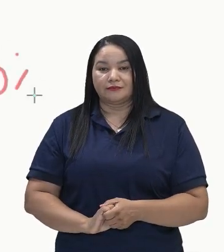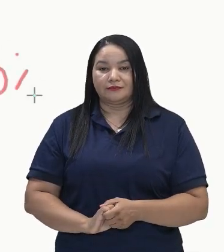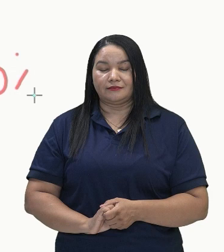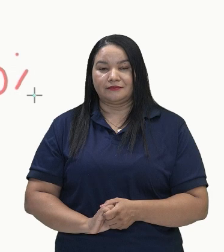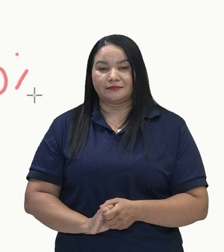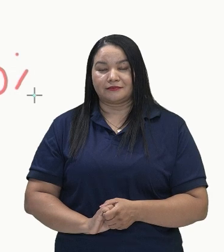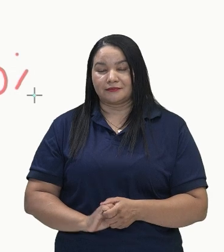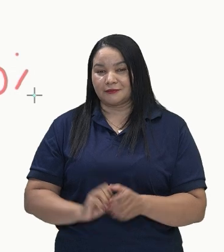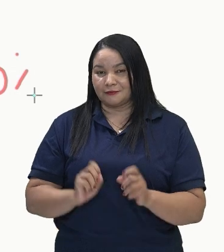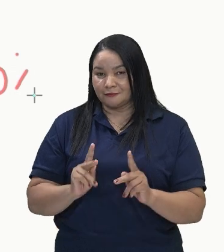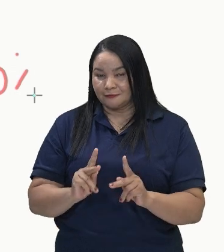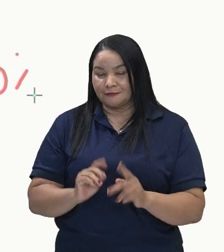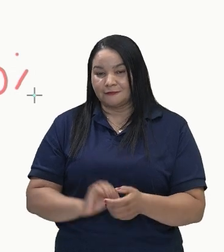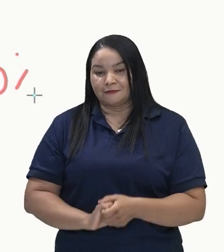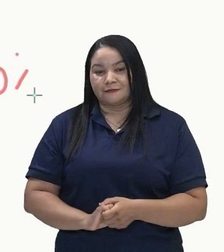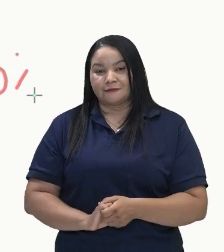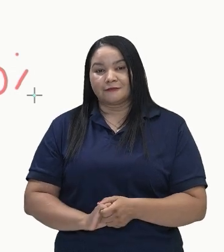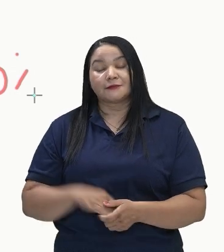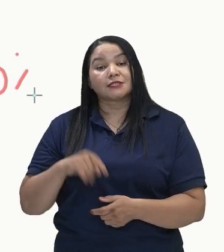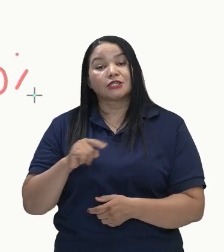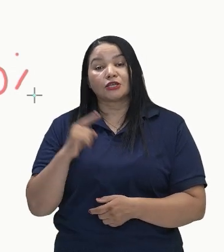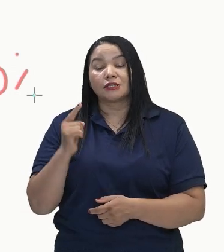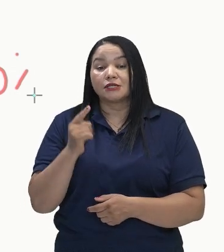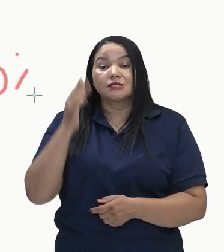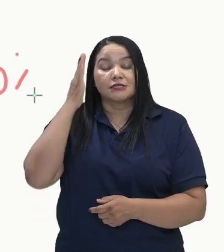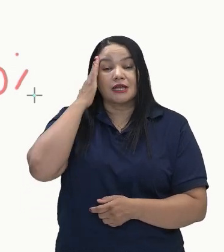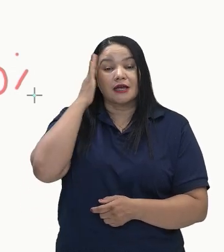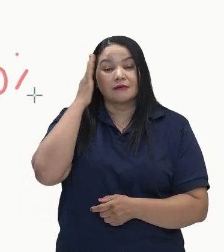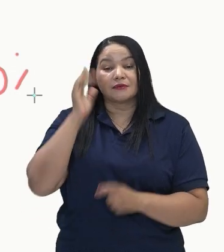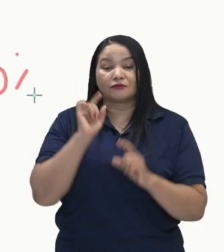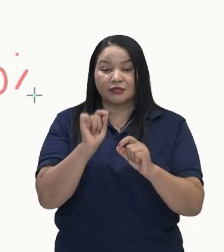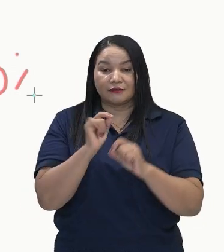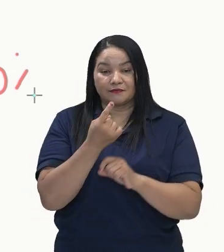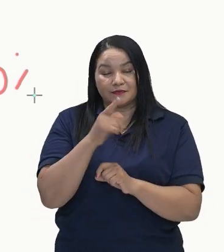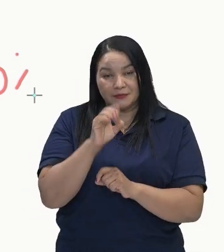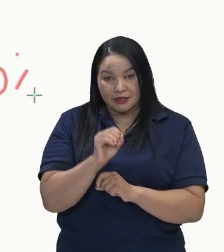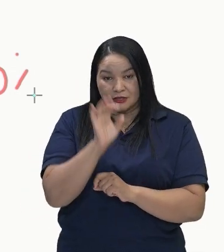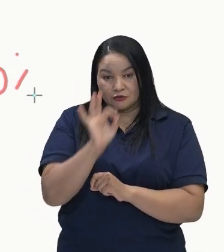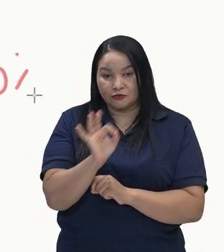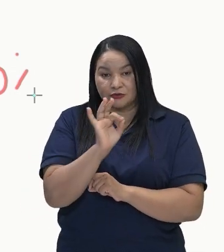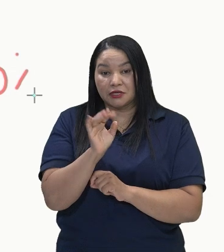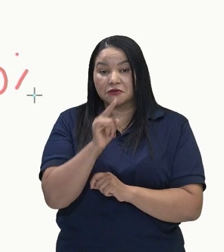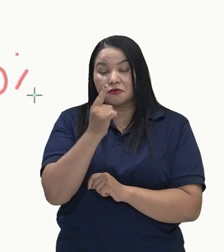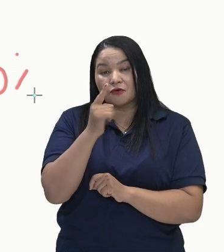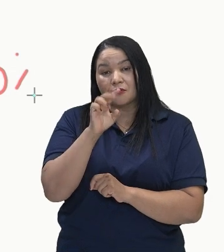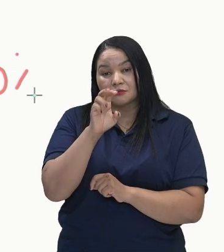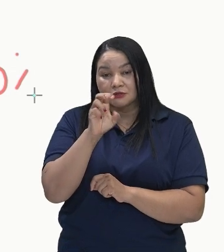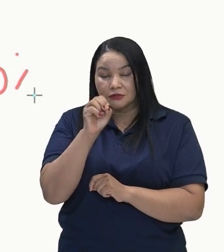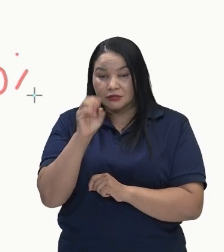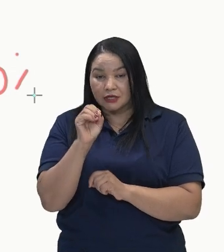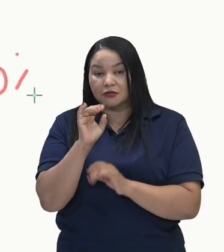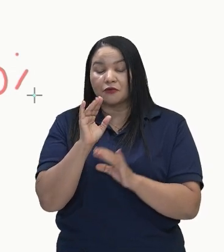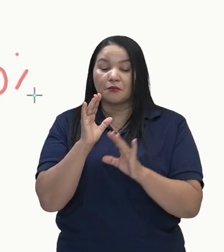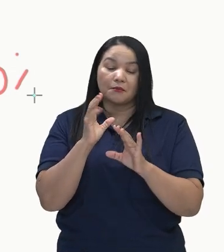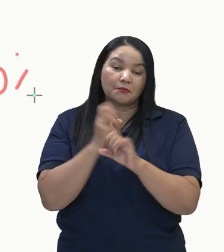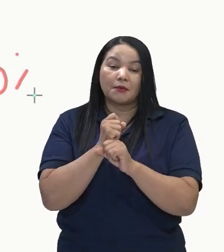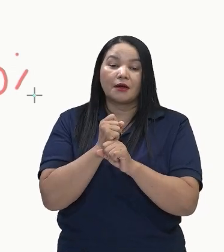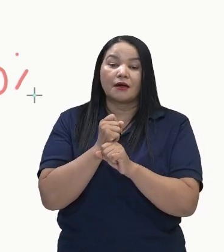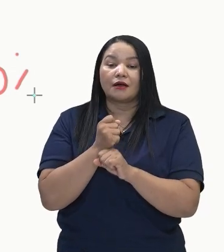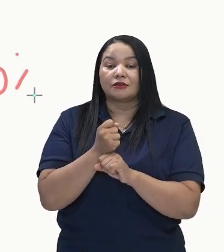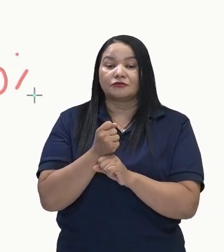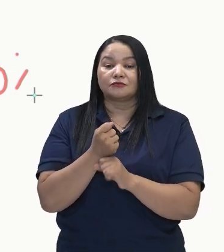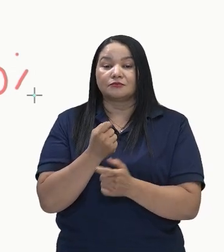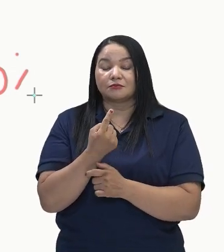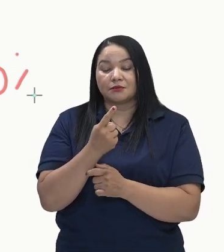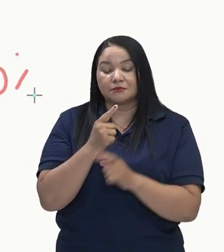Tudo bem? Aí, alunos, já sabemos que 10% equivale a 1.500. É só a gente fazer 1.500 mais 1.500, que é 3.000,